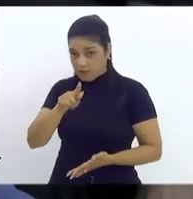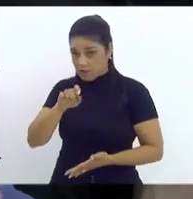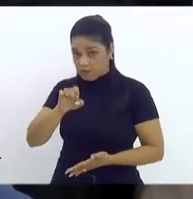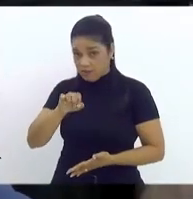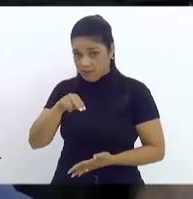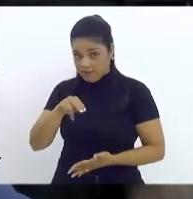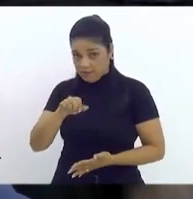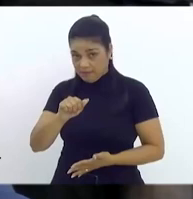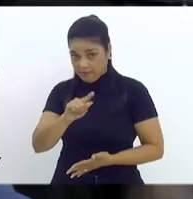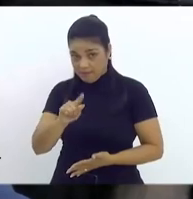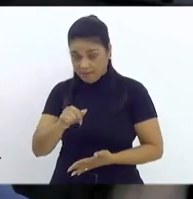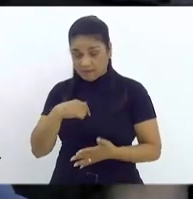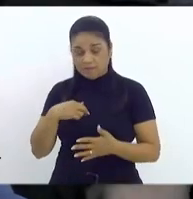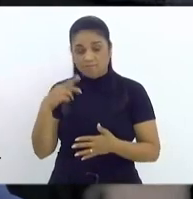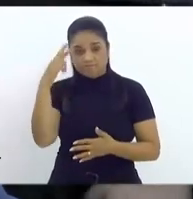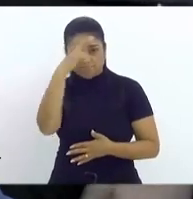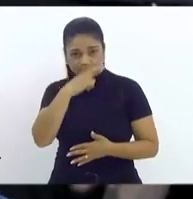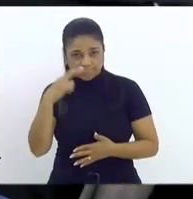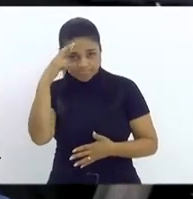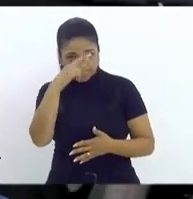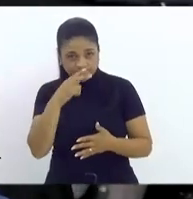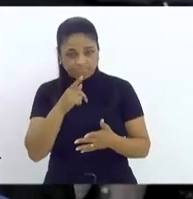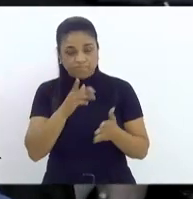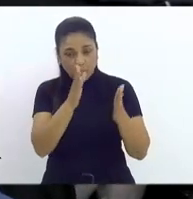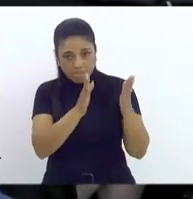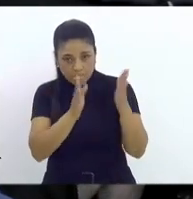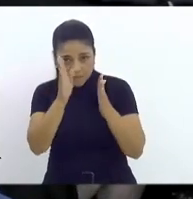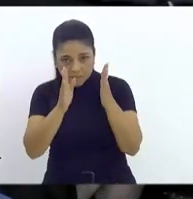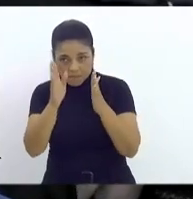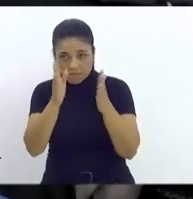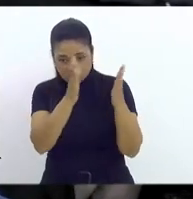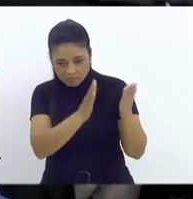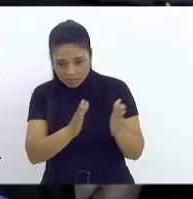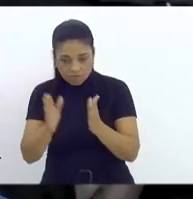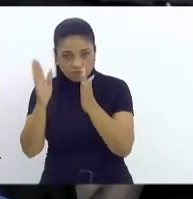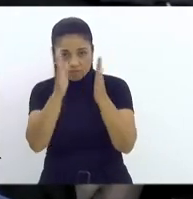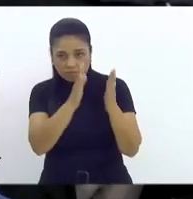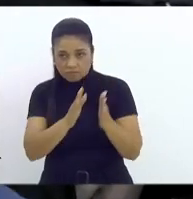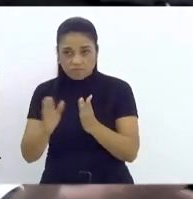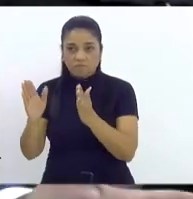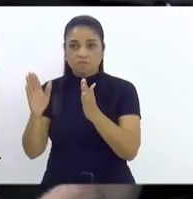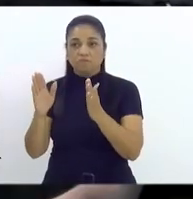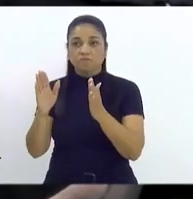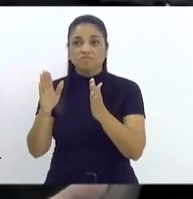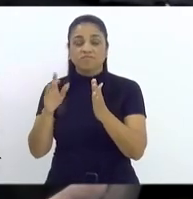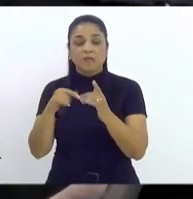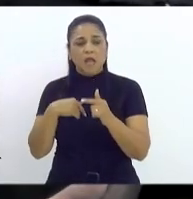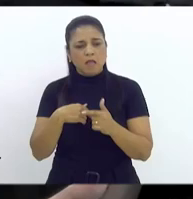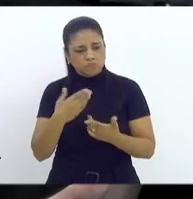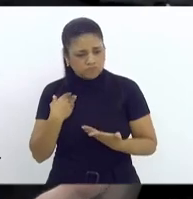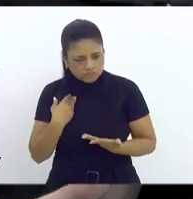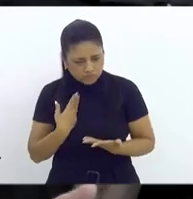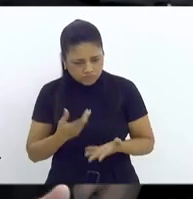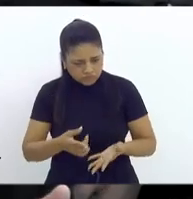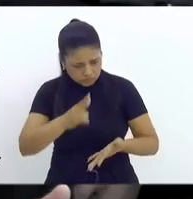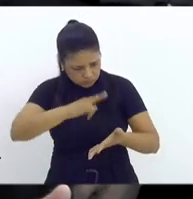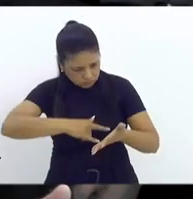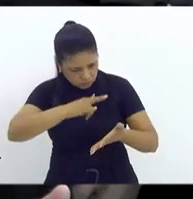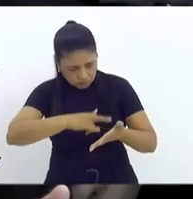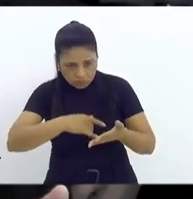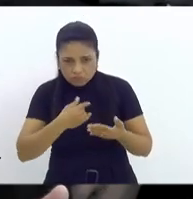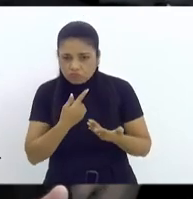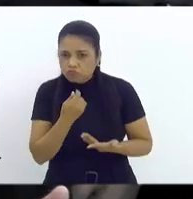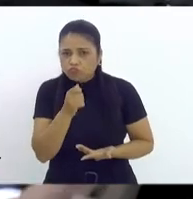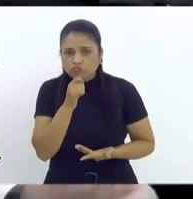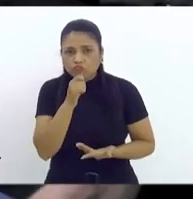que ele faça aquela vistoria periódica de gás que começou em 2018, não consta que ele fez uma vistoria de